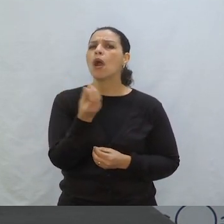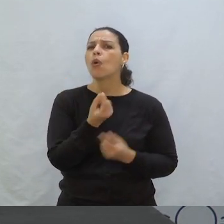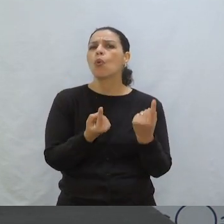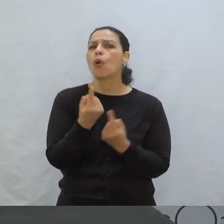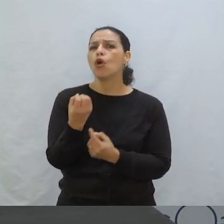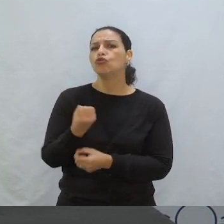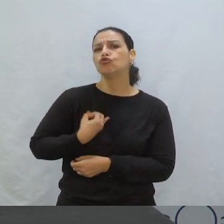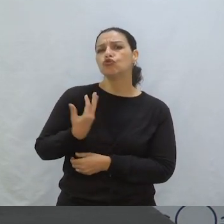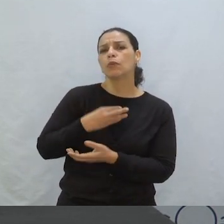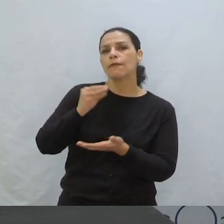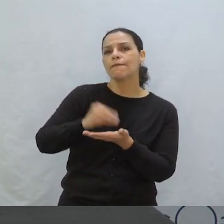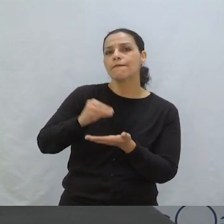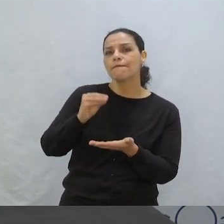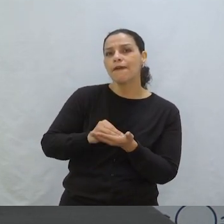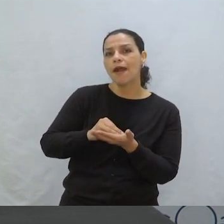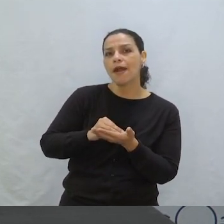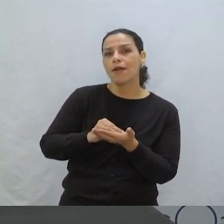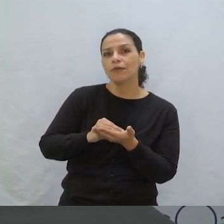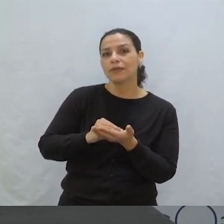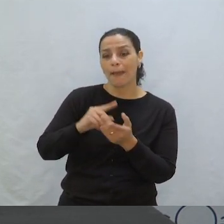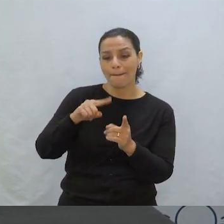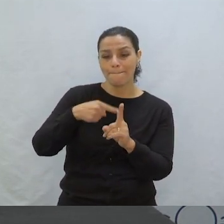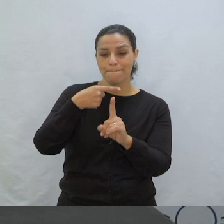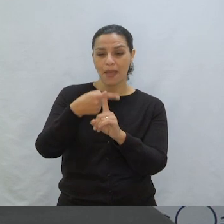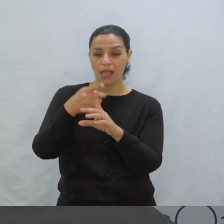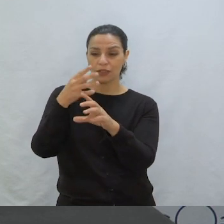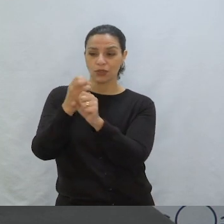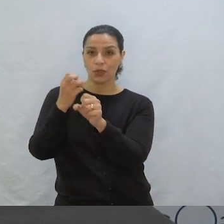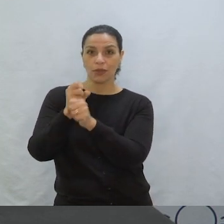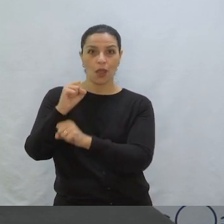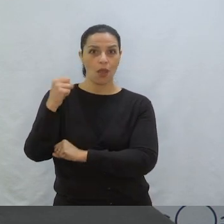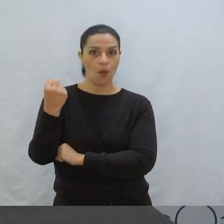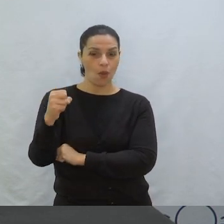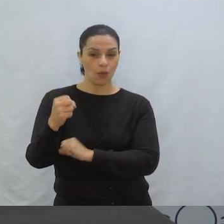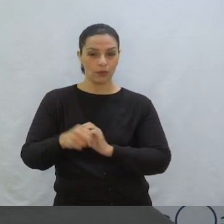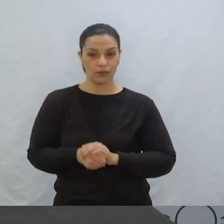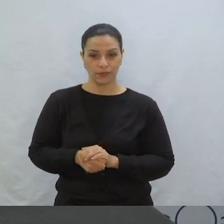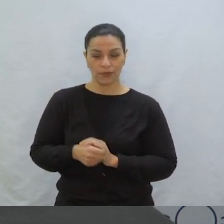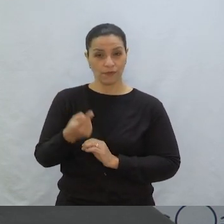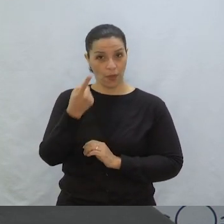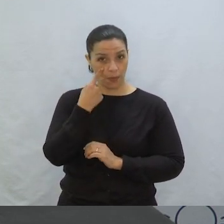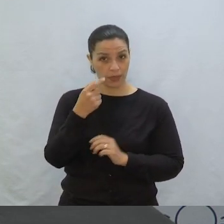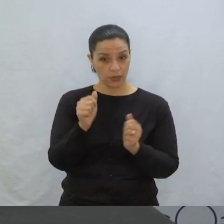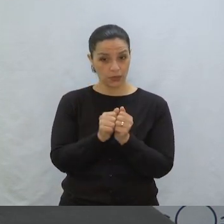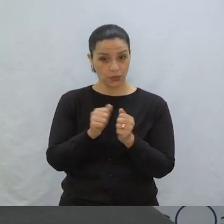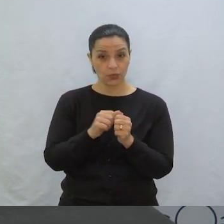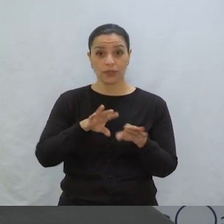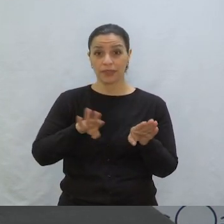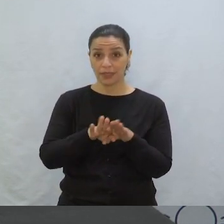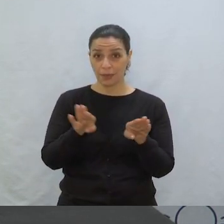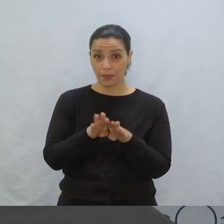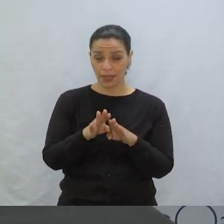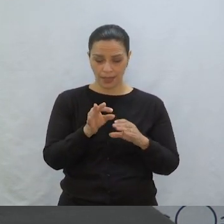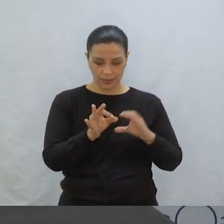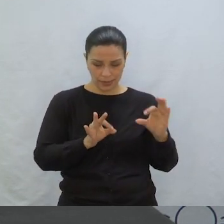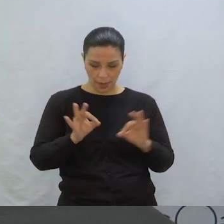Qual número está faltando aqui para o resultado ser 8? Então vamos lá, pegue as suas tampinhas.